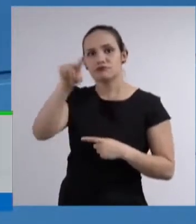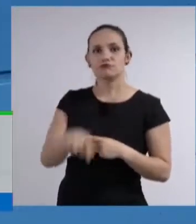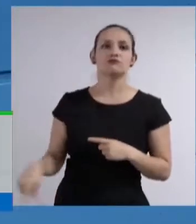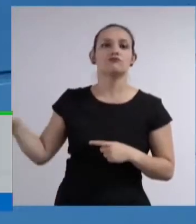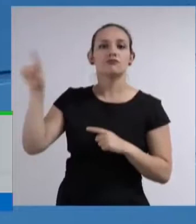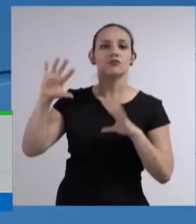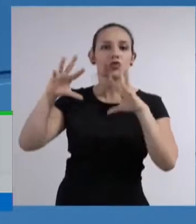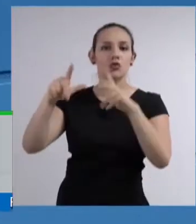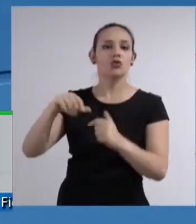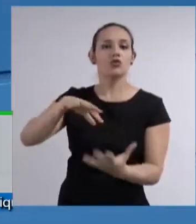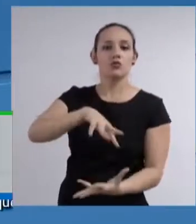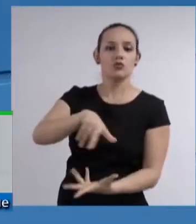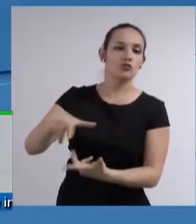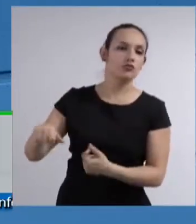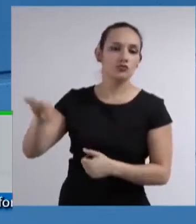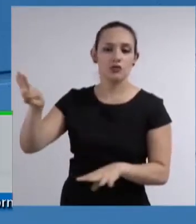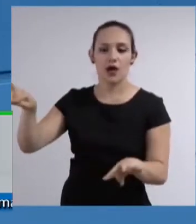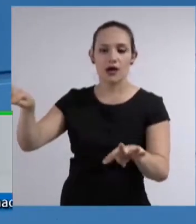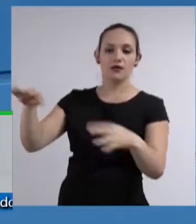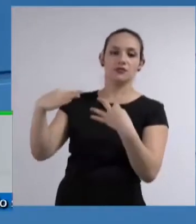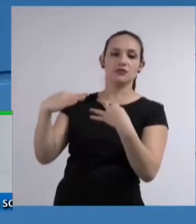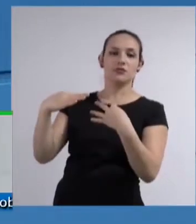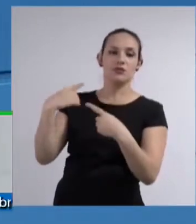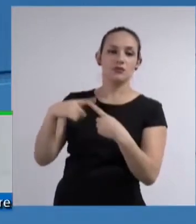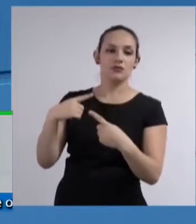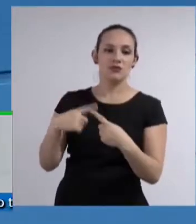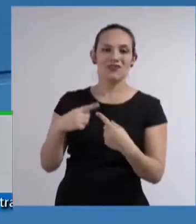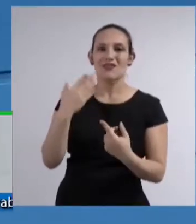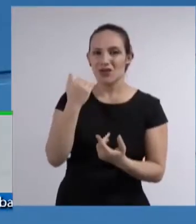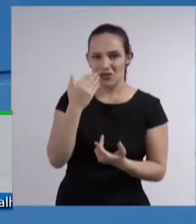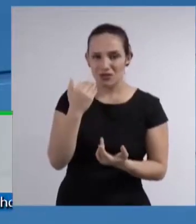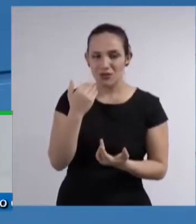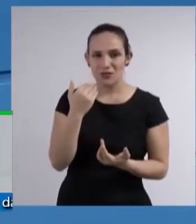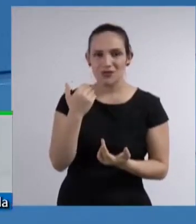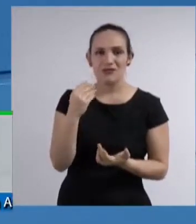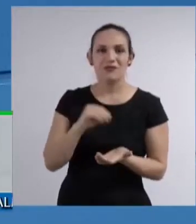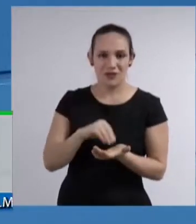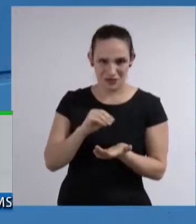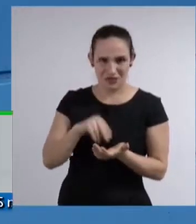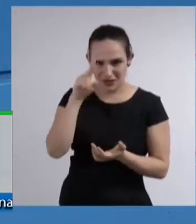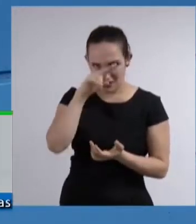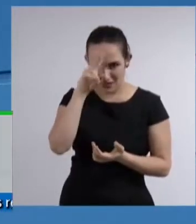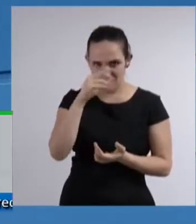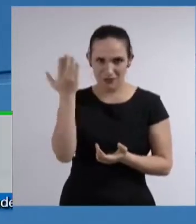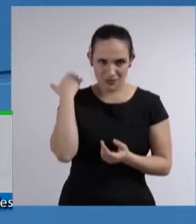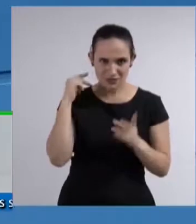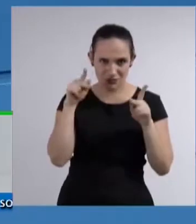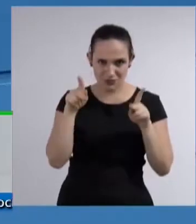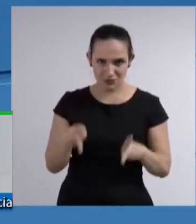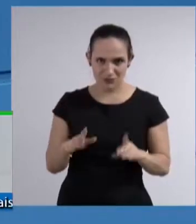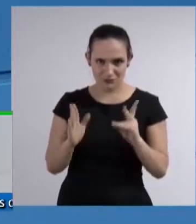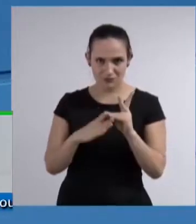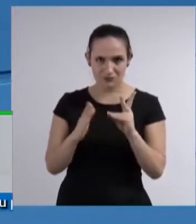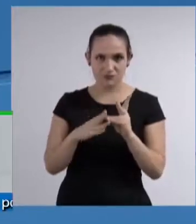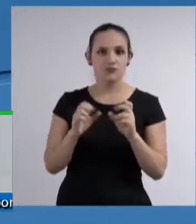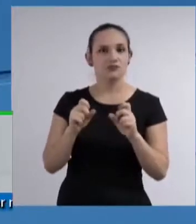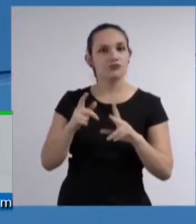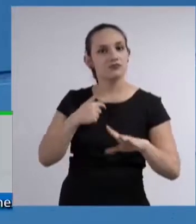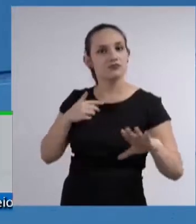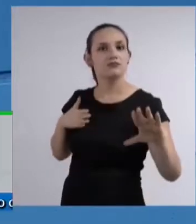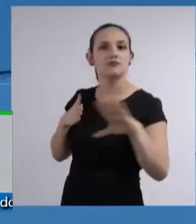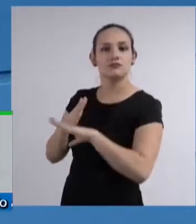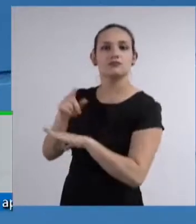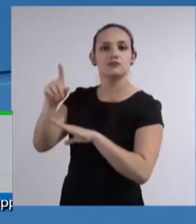mundo inteiro, quando houve aquela questão da desnutrição indígena, que Vossa Excelência lembra muito bem. Eu fui levar ao Congresso